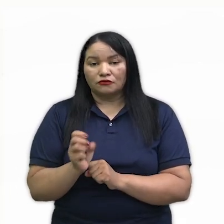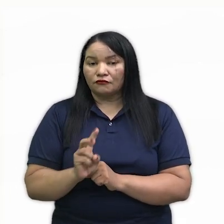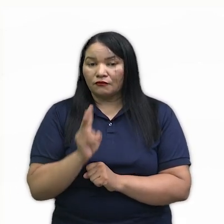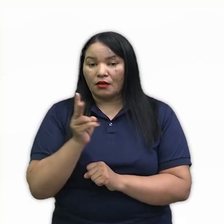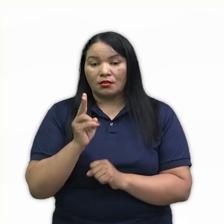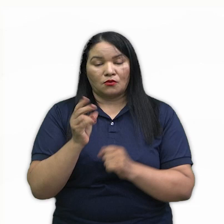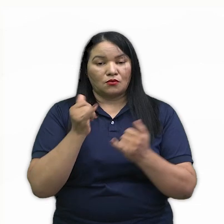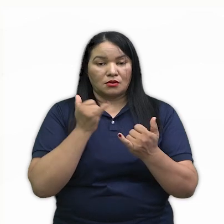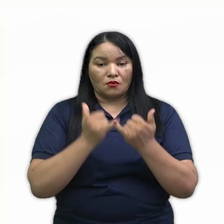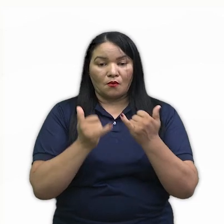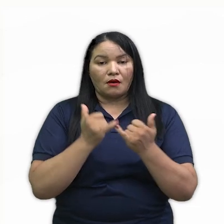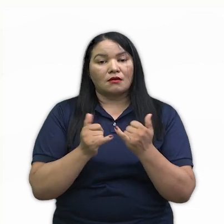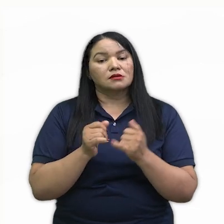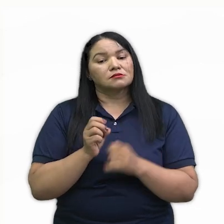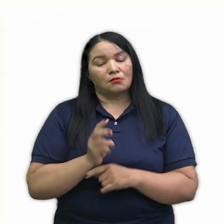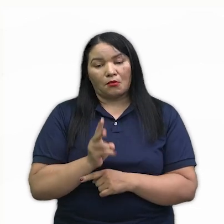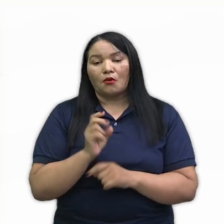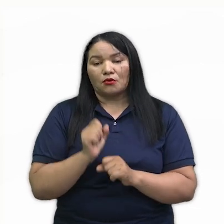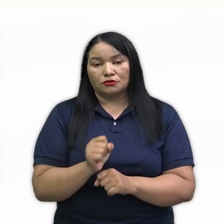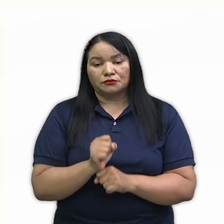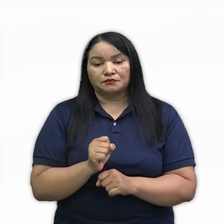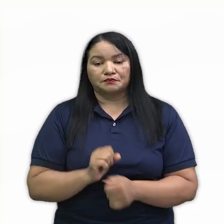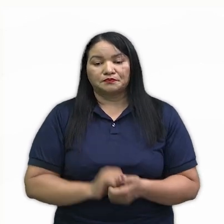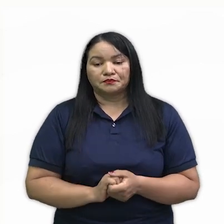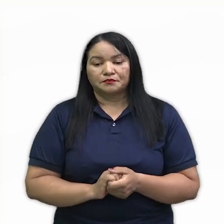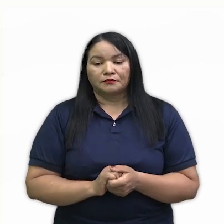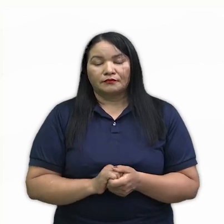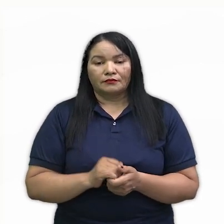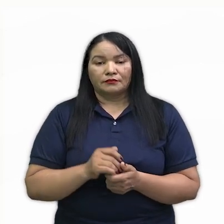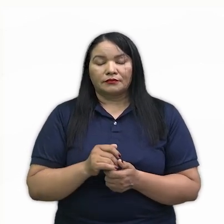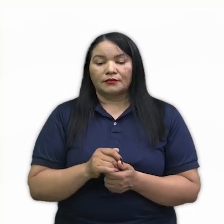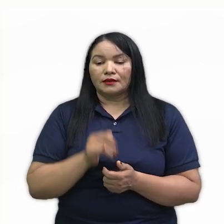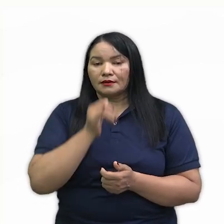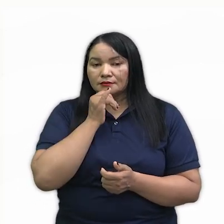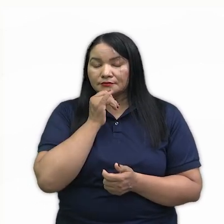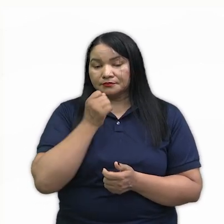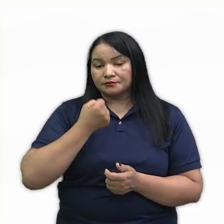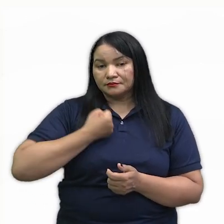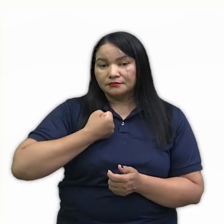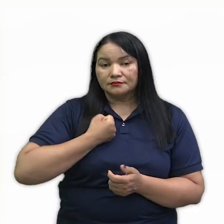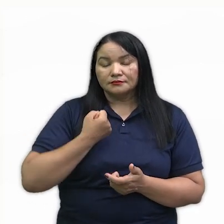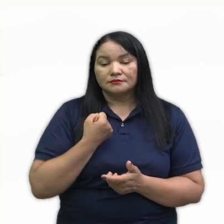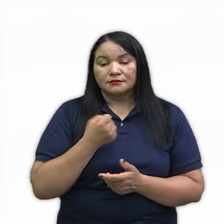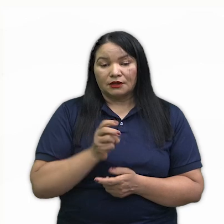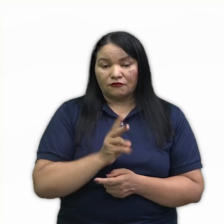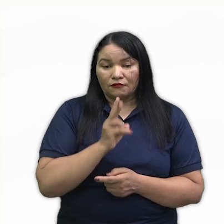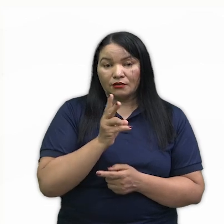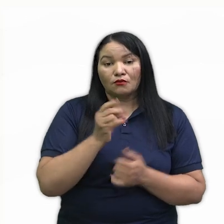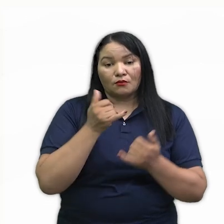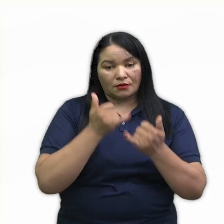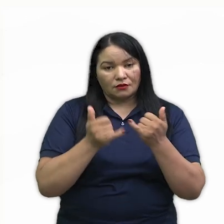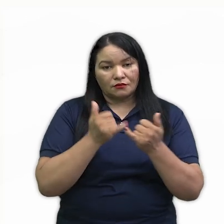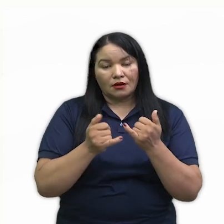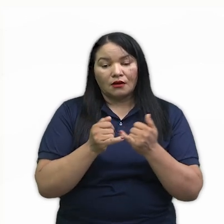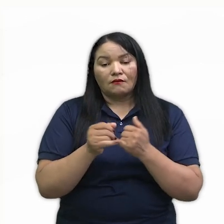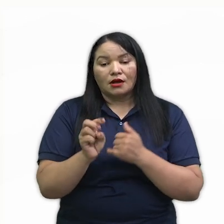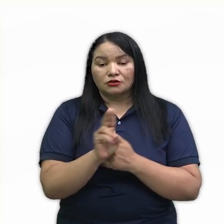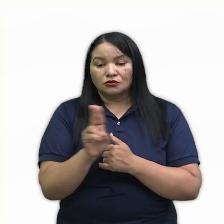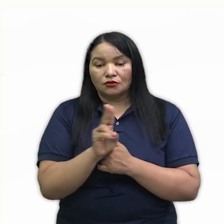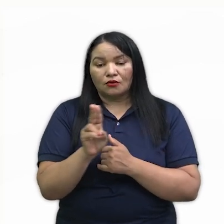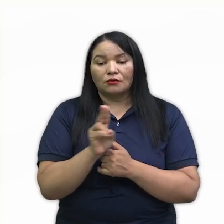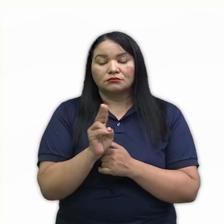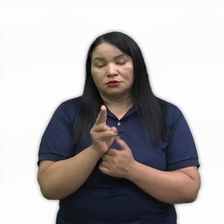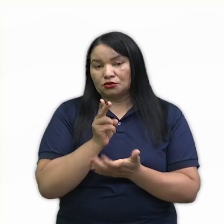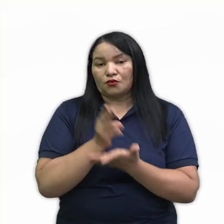tá? Então, quando os termos têm o mesmo valor, nós dizemos que a sequência é constante.